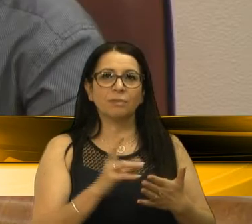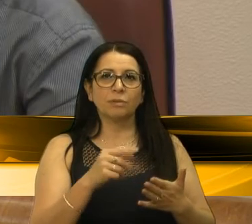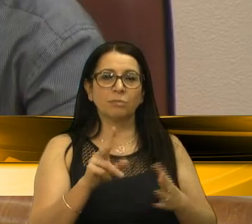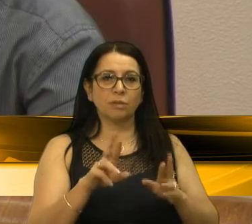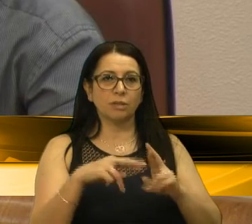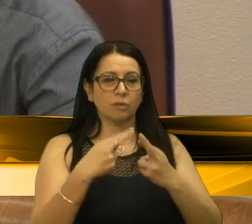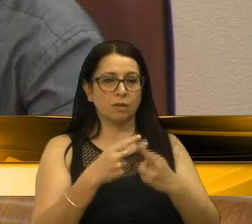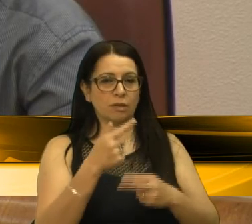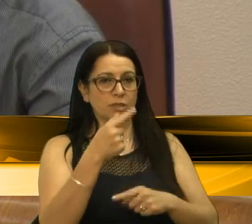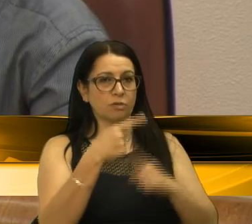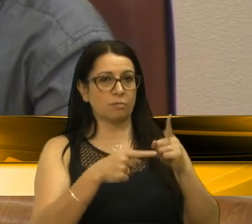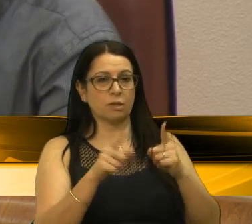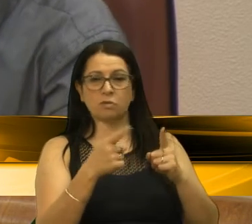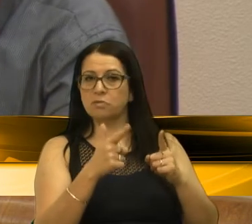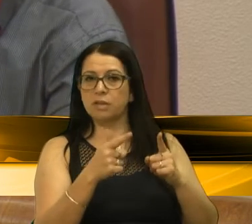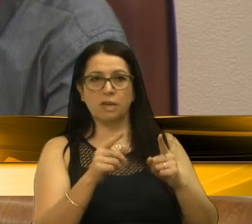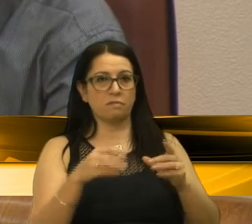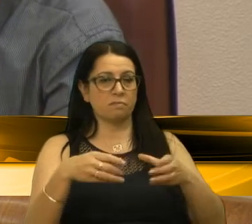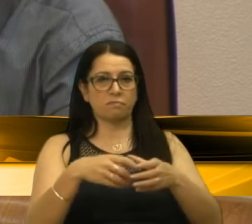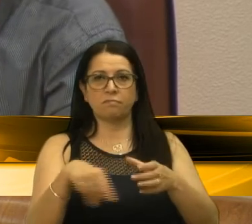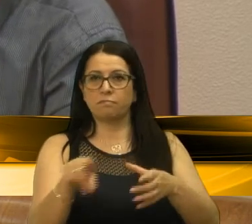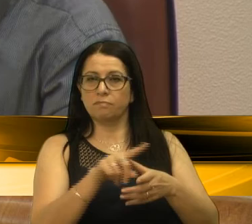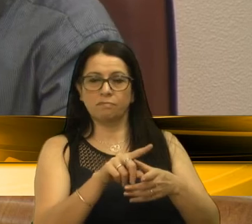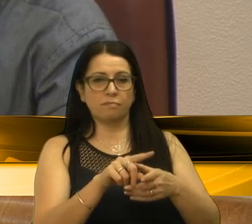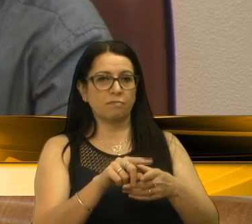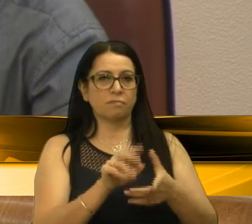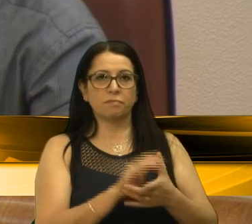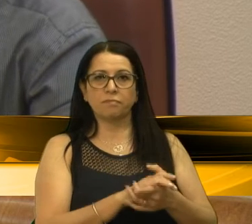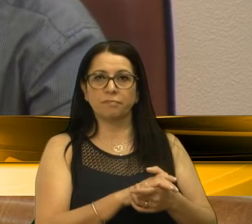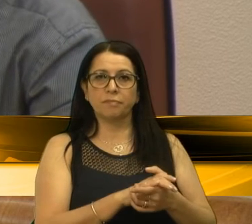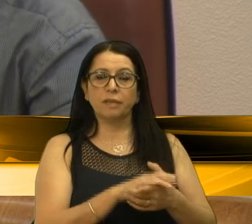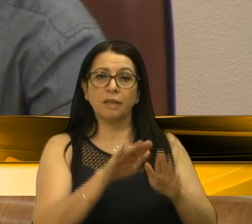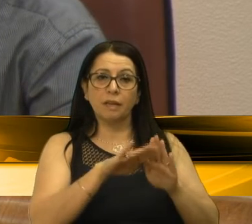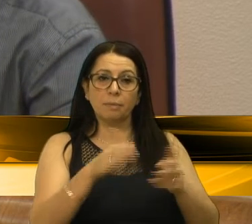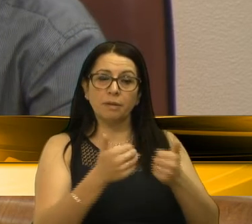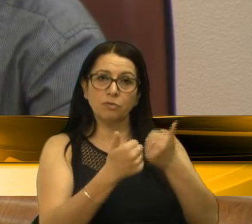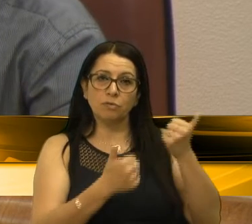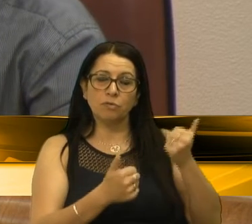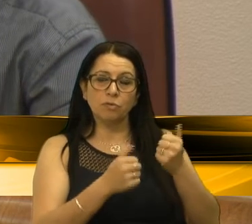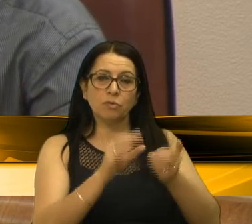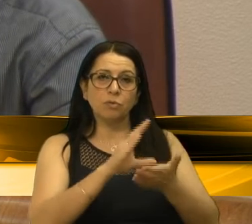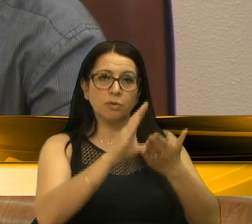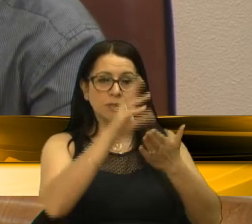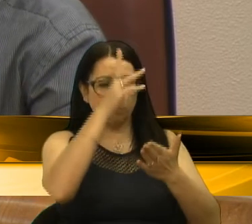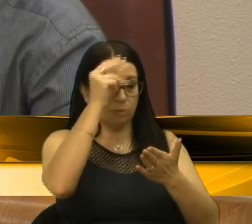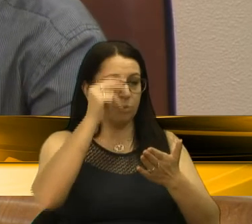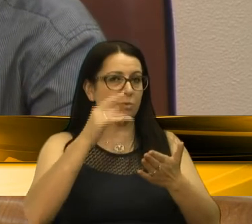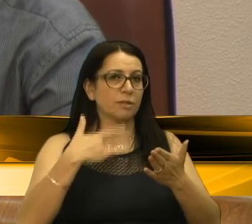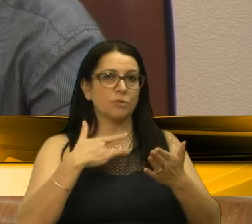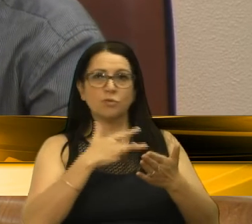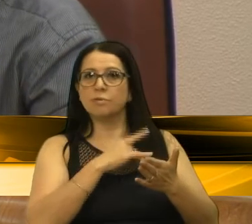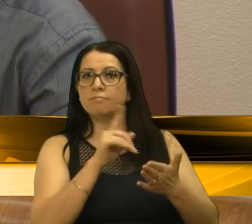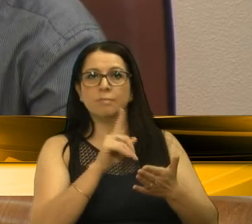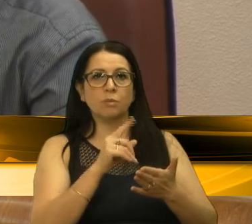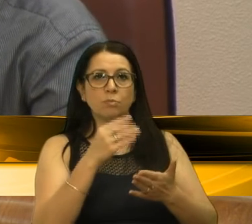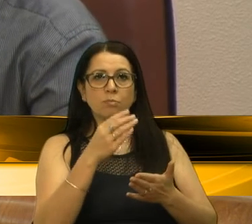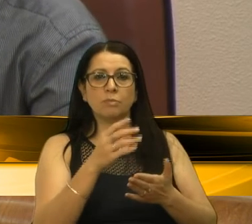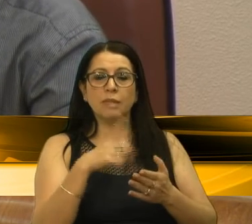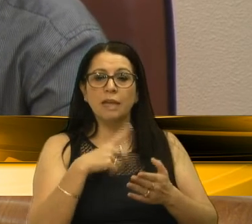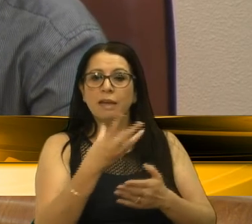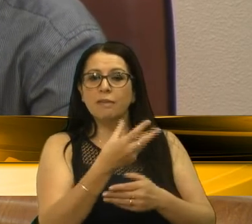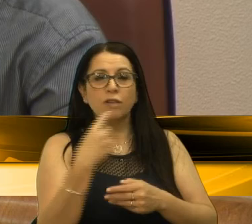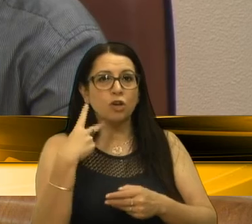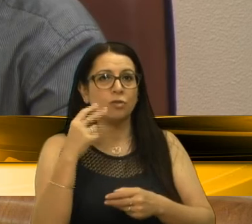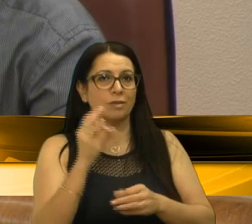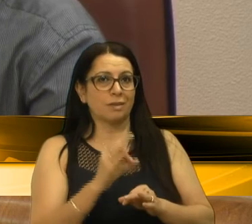7h30 da manhã, não teve quórum. Essa foi a intenção deliberada da mesa diretora do Conselho Municipal de Saúde e do seu presidente, não dar quórum. Mesmo assim, não